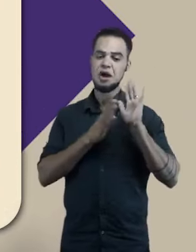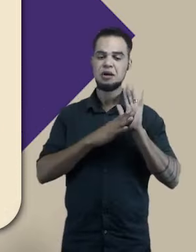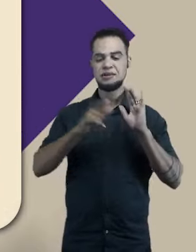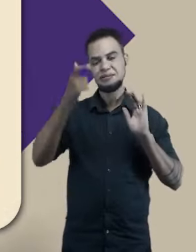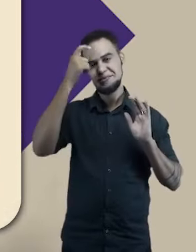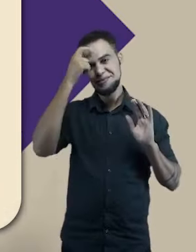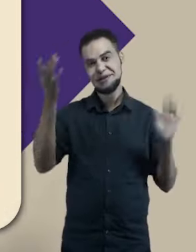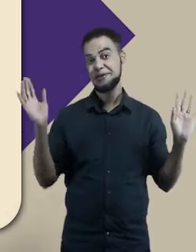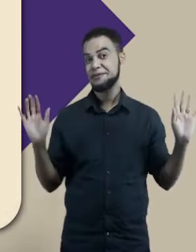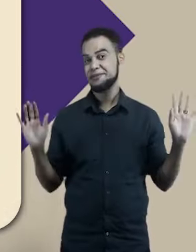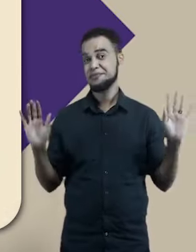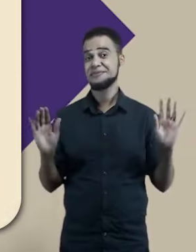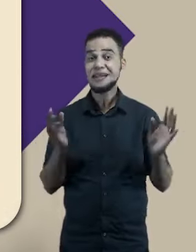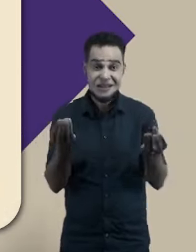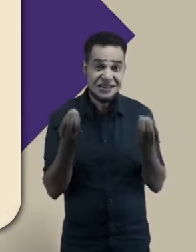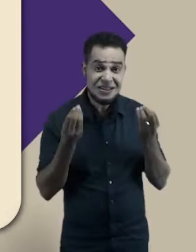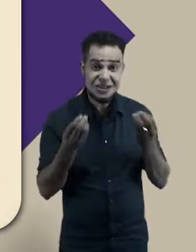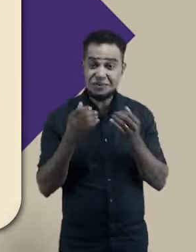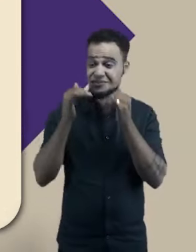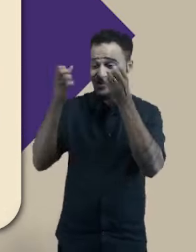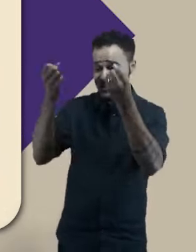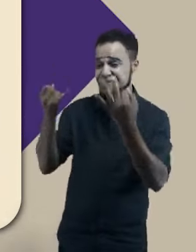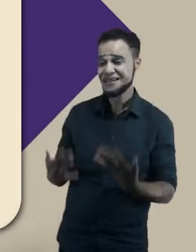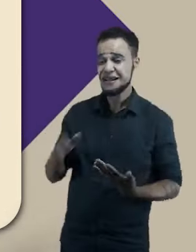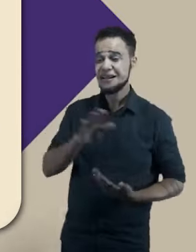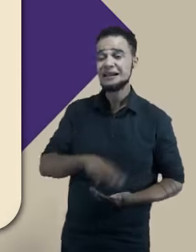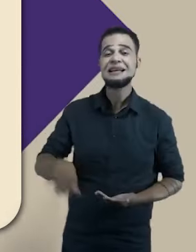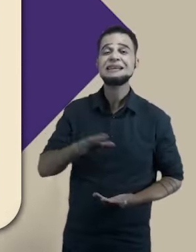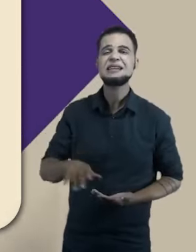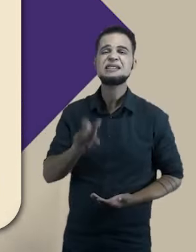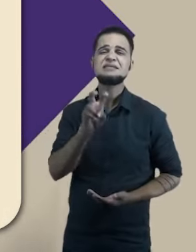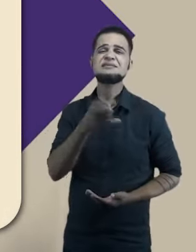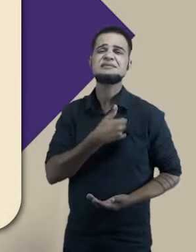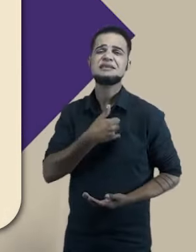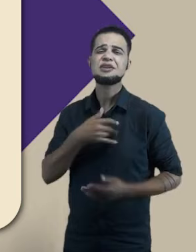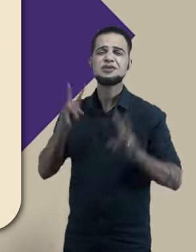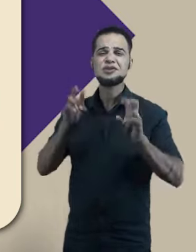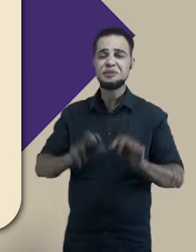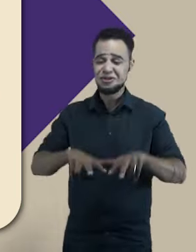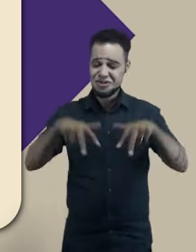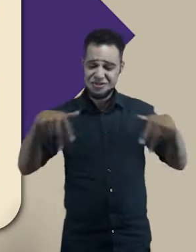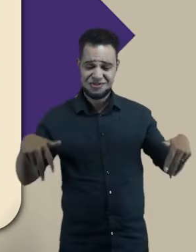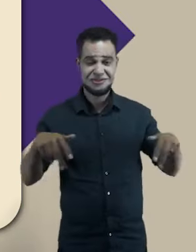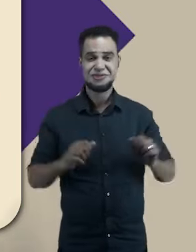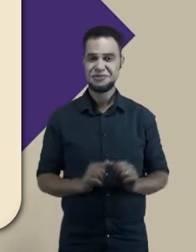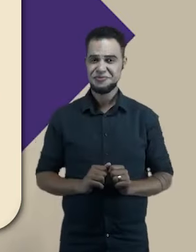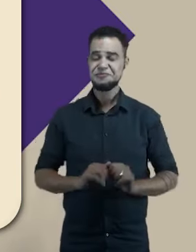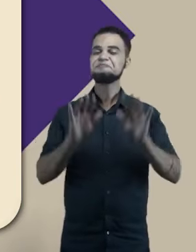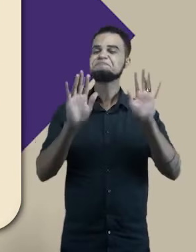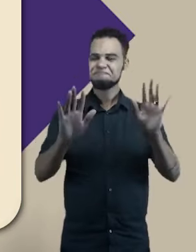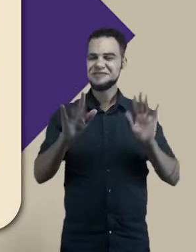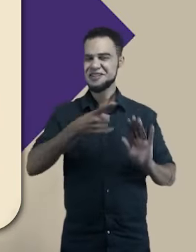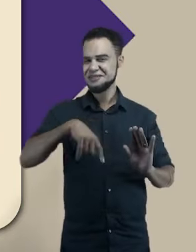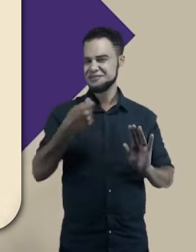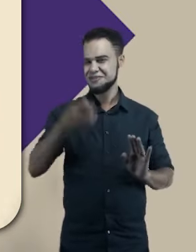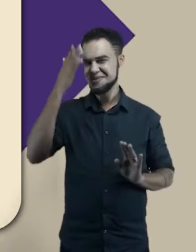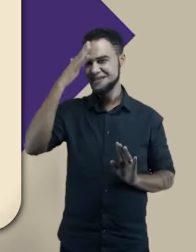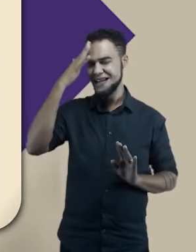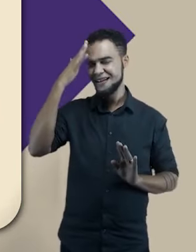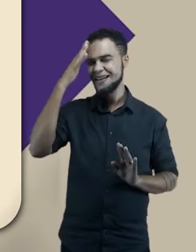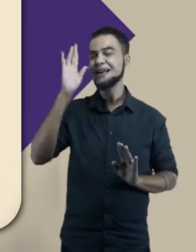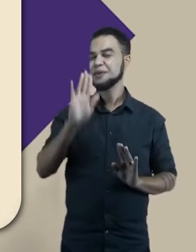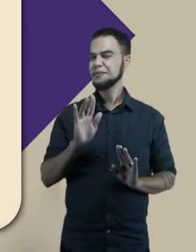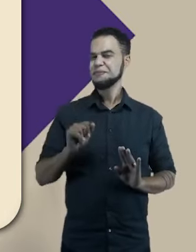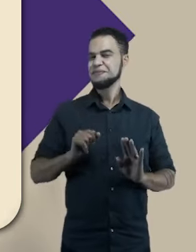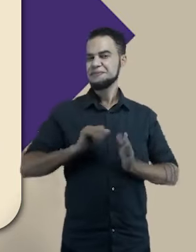Como falar com uma criança de 5 anos sobre identidades de gênero? A gente tem que entender que esses preconceitos